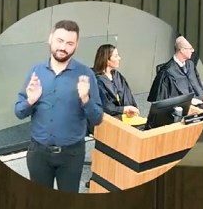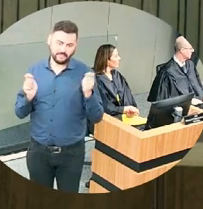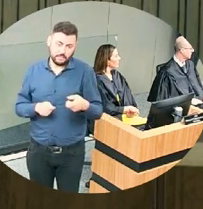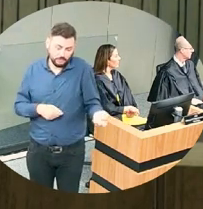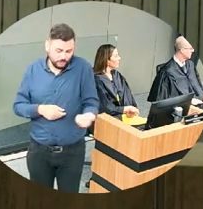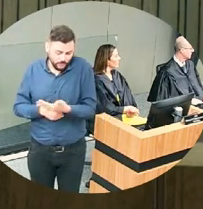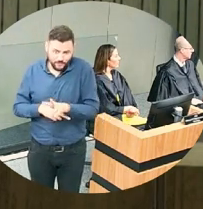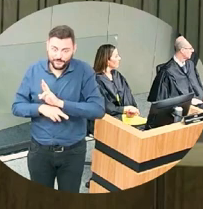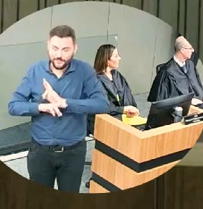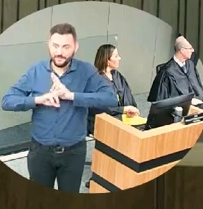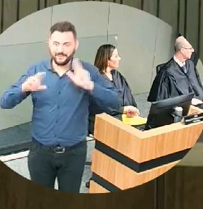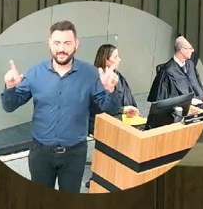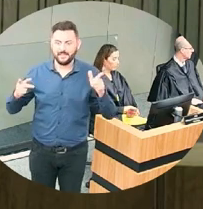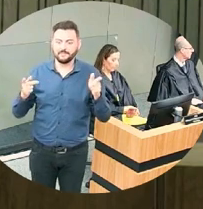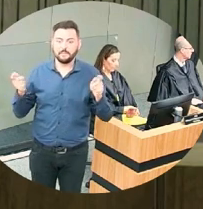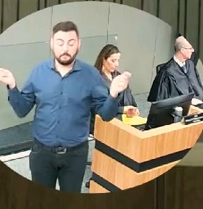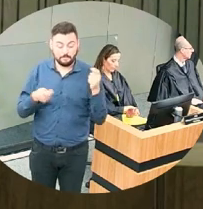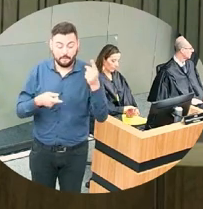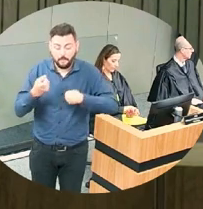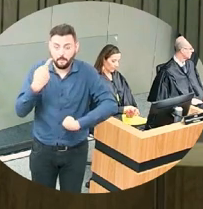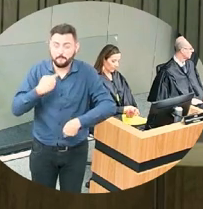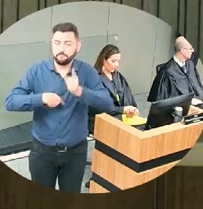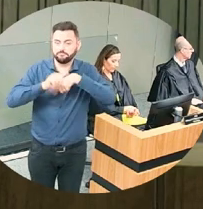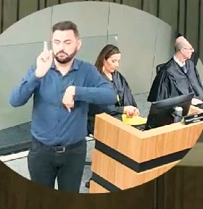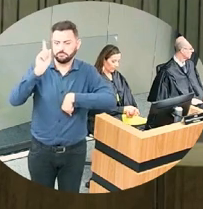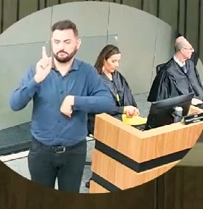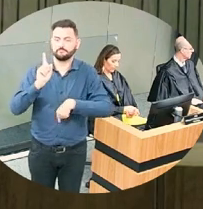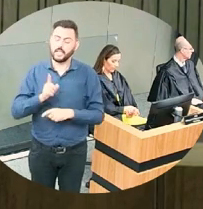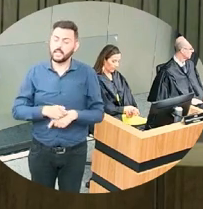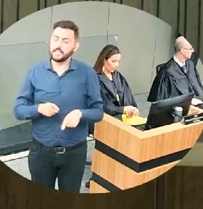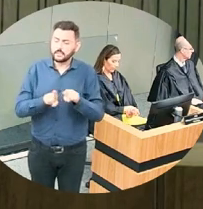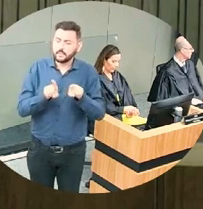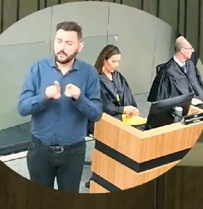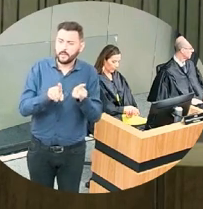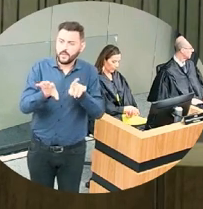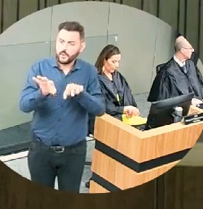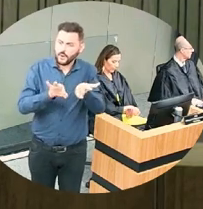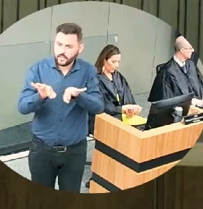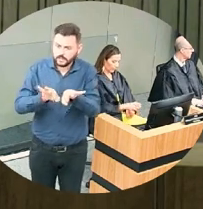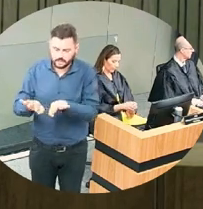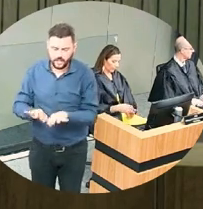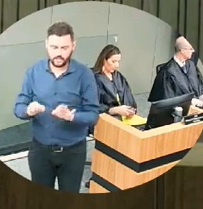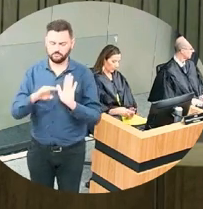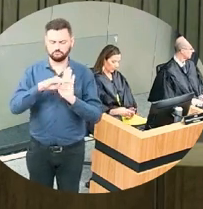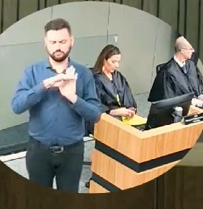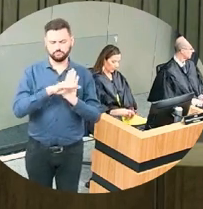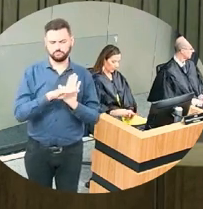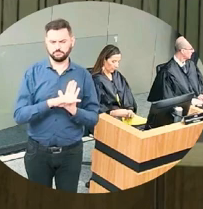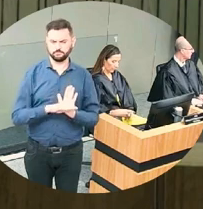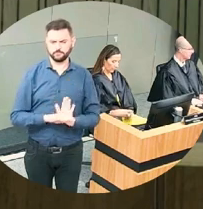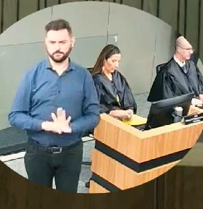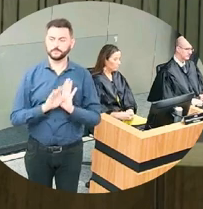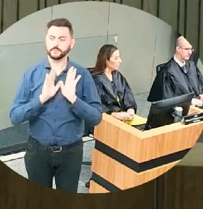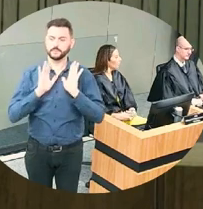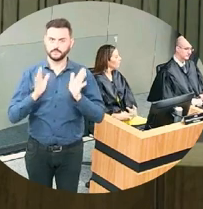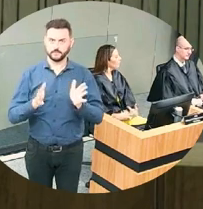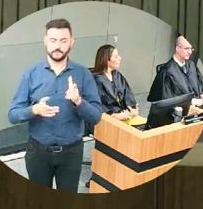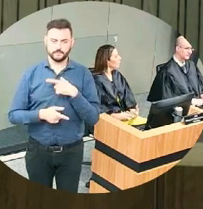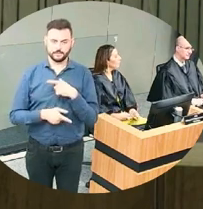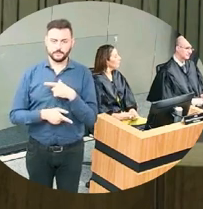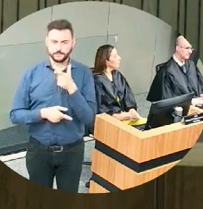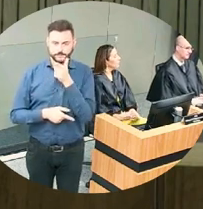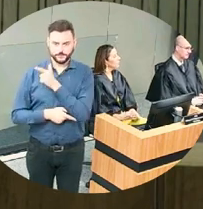inovadores melhoramos a estrutura as estruturas organizacionais e aqui eu quero voltar